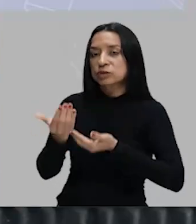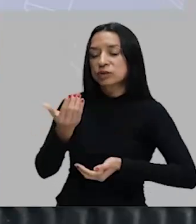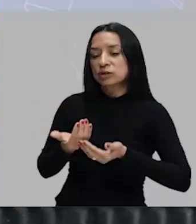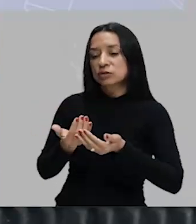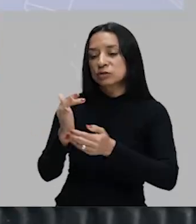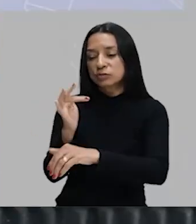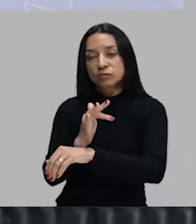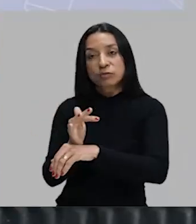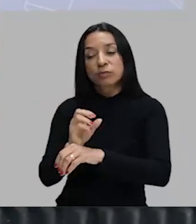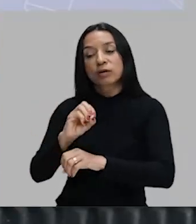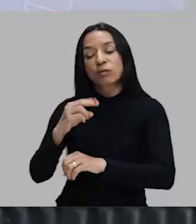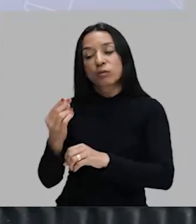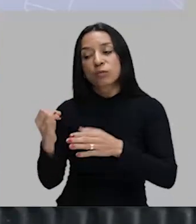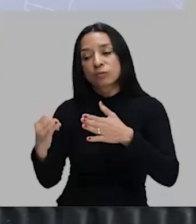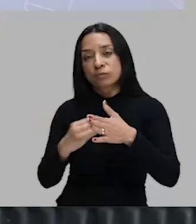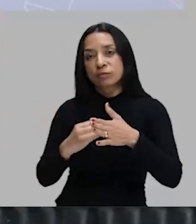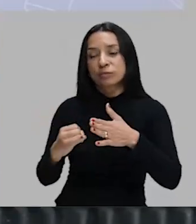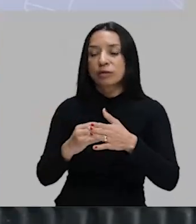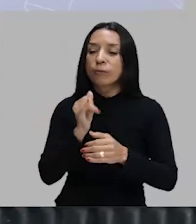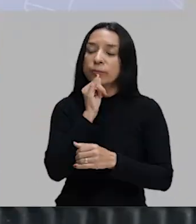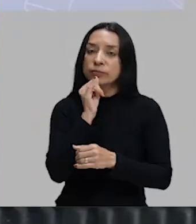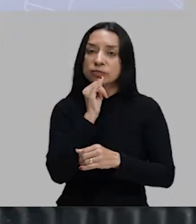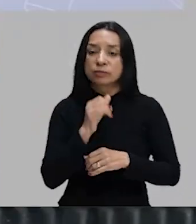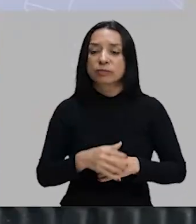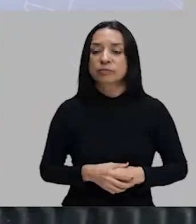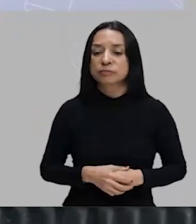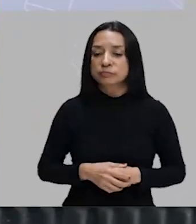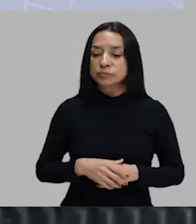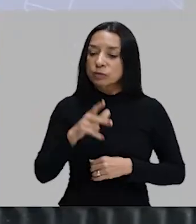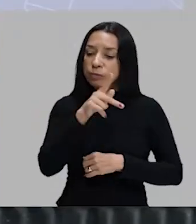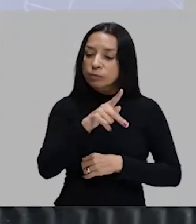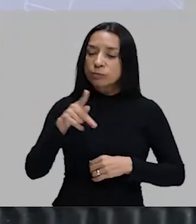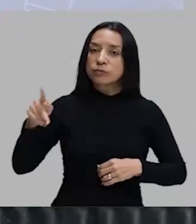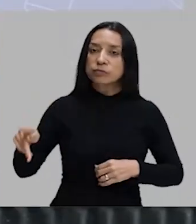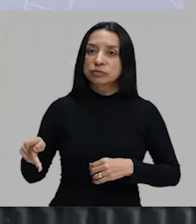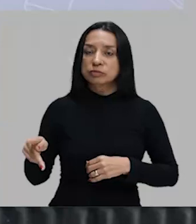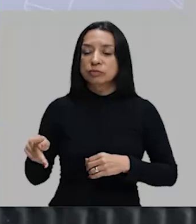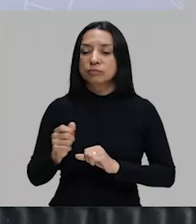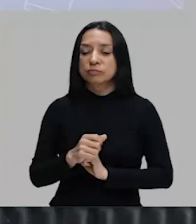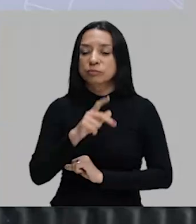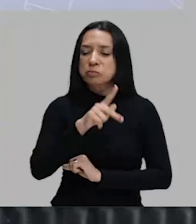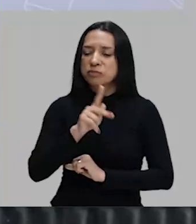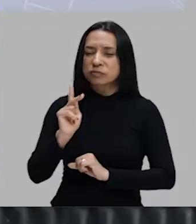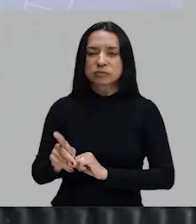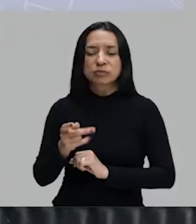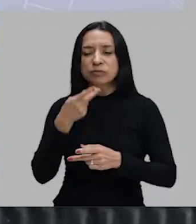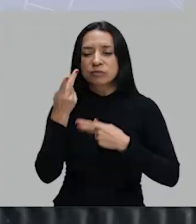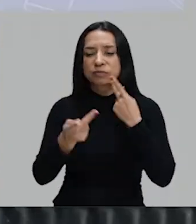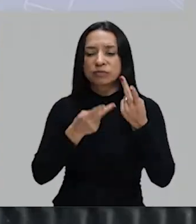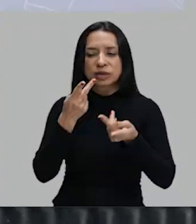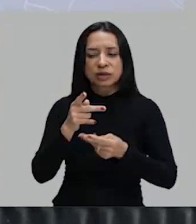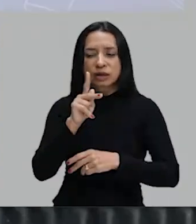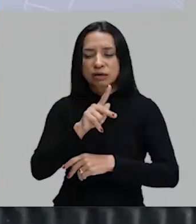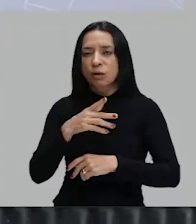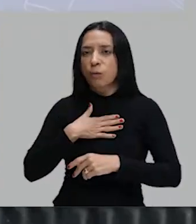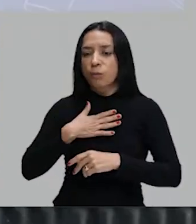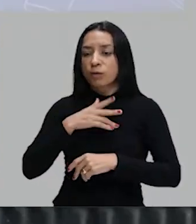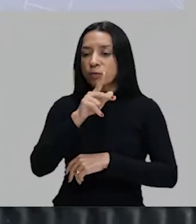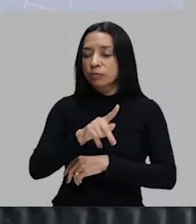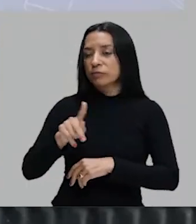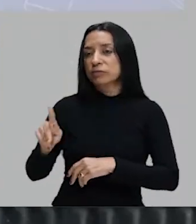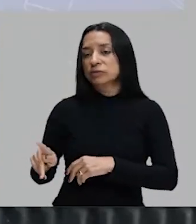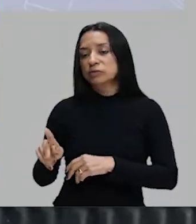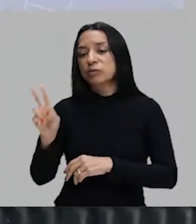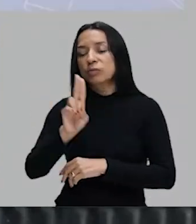se eu posso partir para o informal. Por exemplo, com o professor, eu vou falar com o meu professor, eu